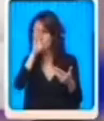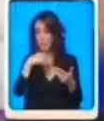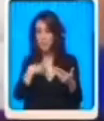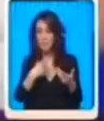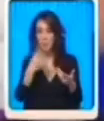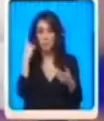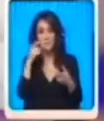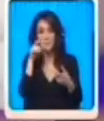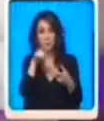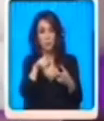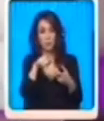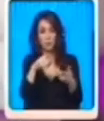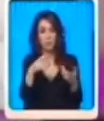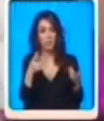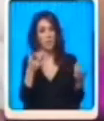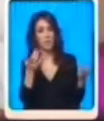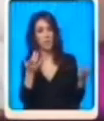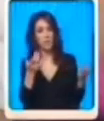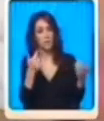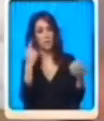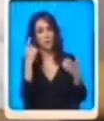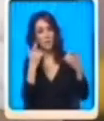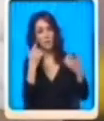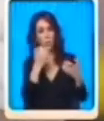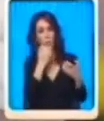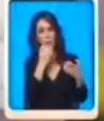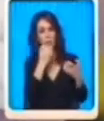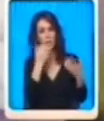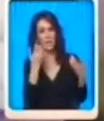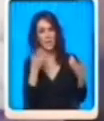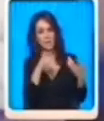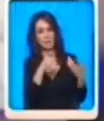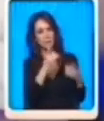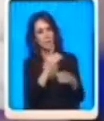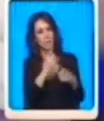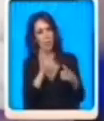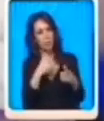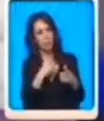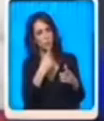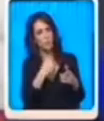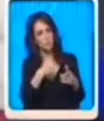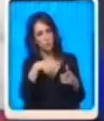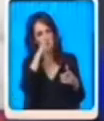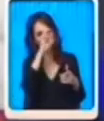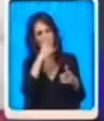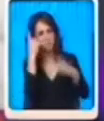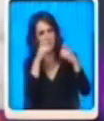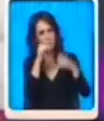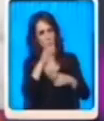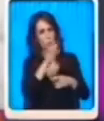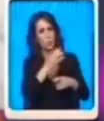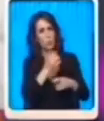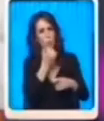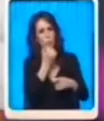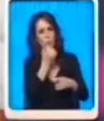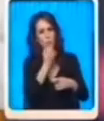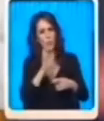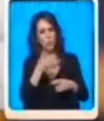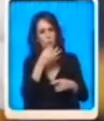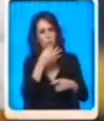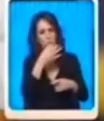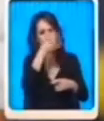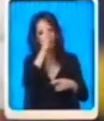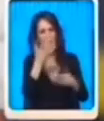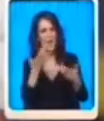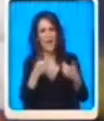eu julgava que ficou assim contente e tudo. Ah, mas é. Ficou assim contente quando eu falei que. Ah, mas eu